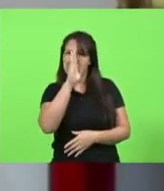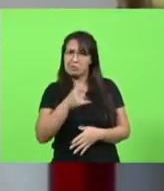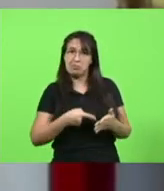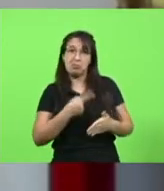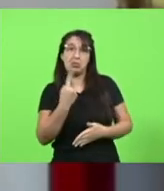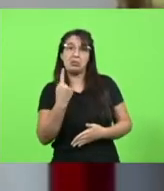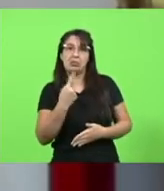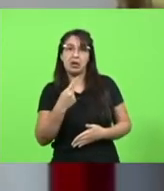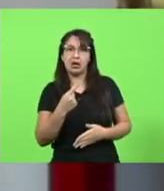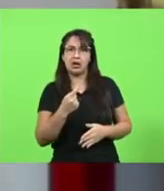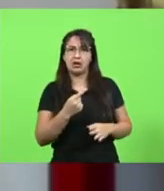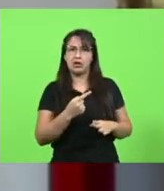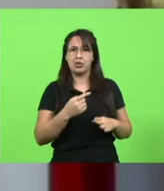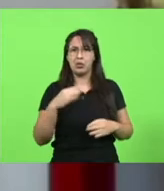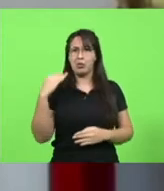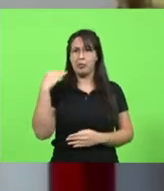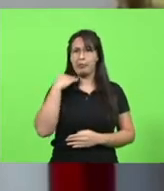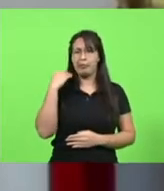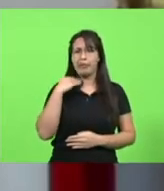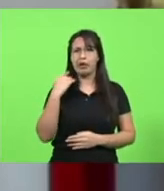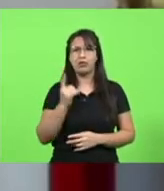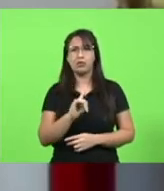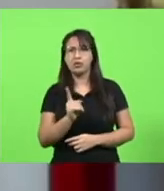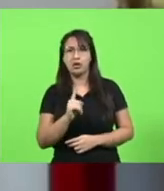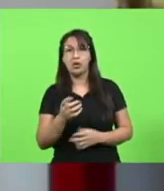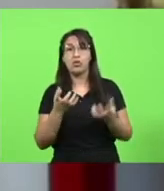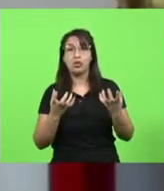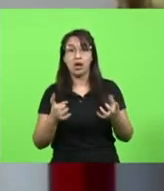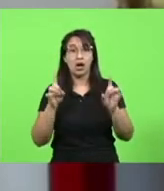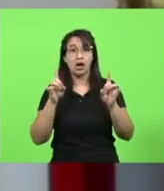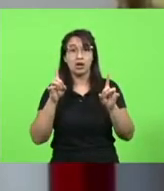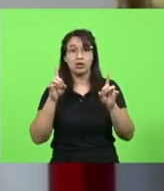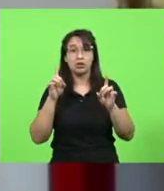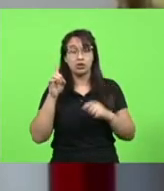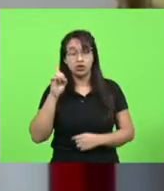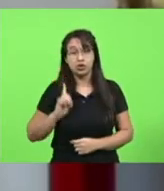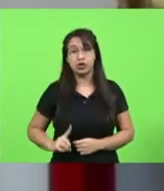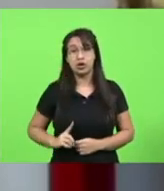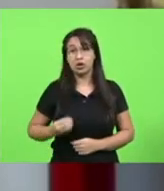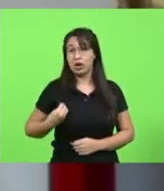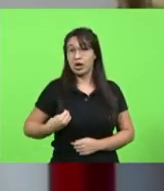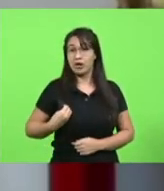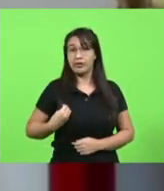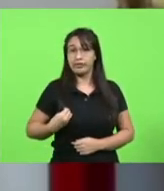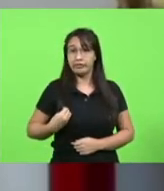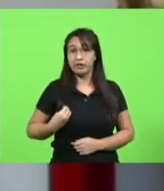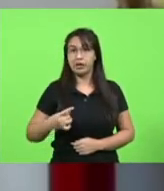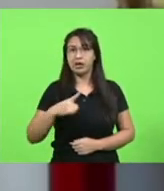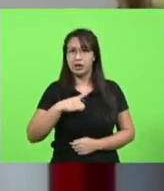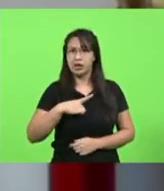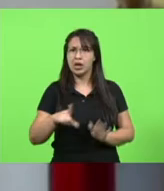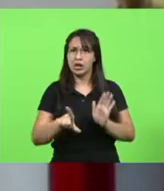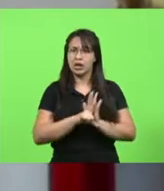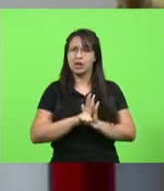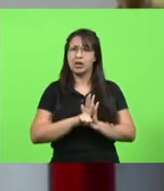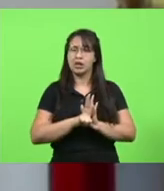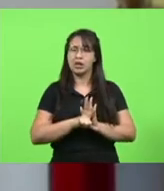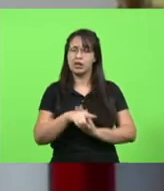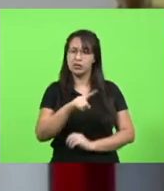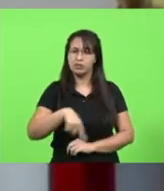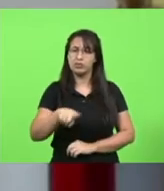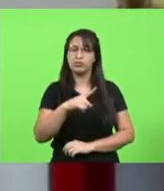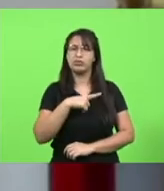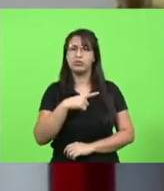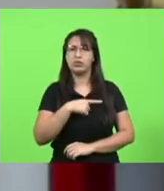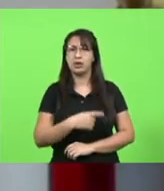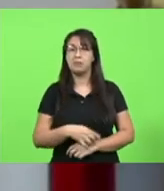de banco, não. Nós queremos o direito à vida, o direito que está relacionado à nossa condição. Tá? Então, a gente percebe